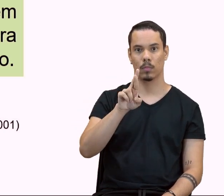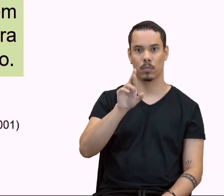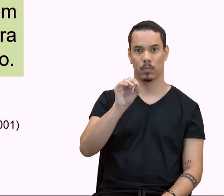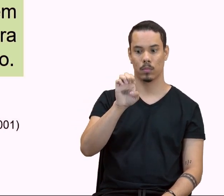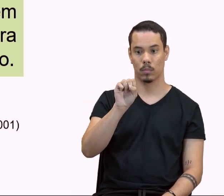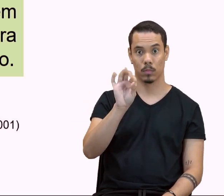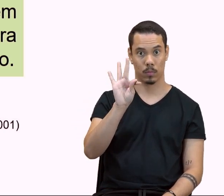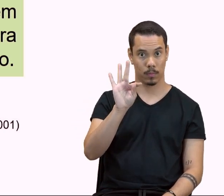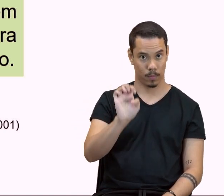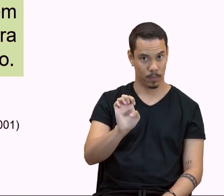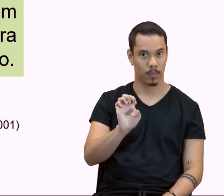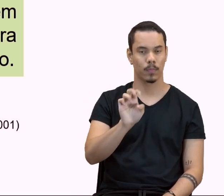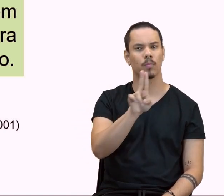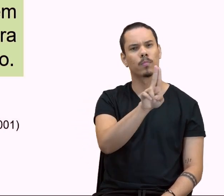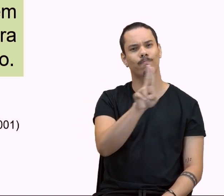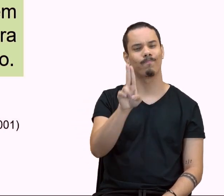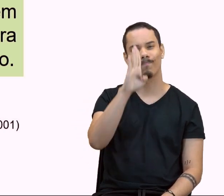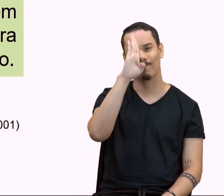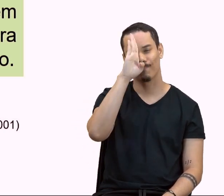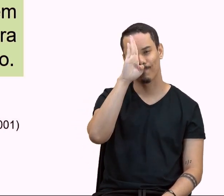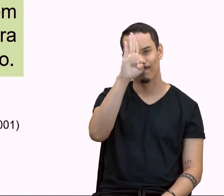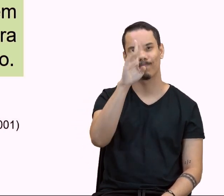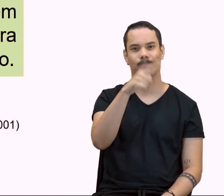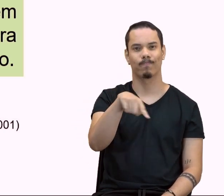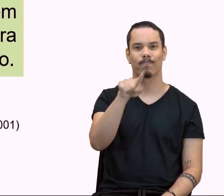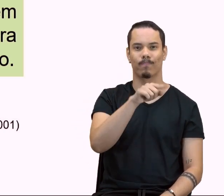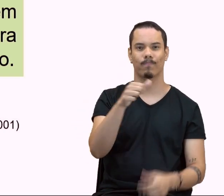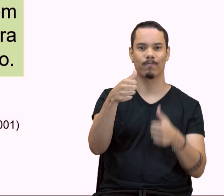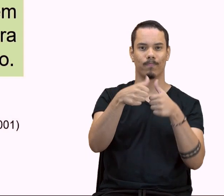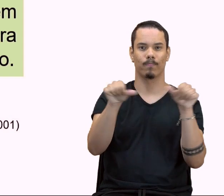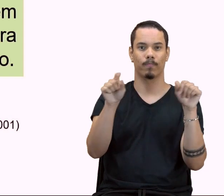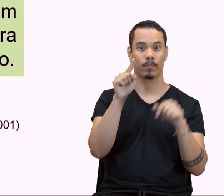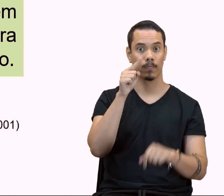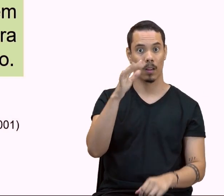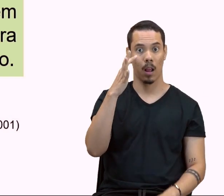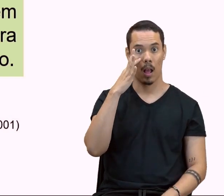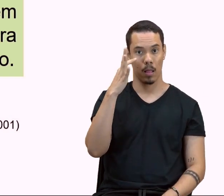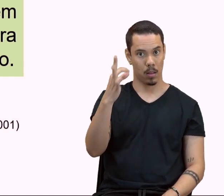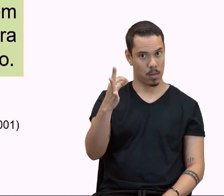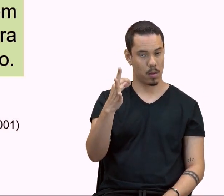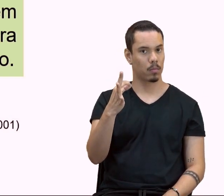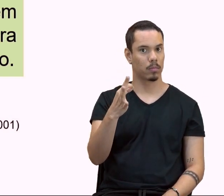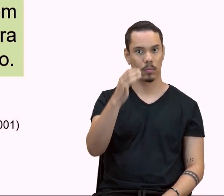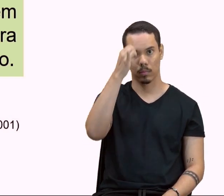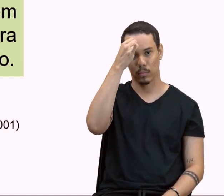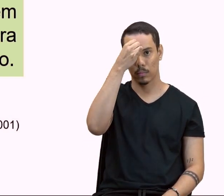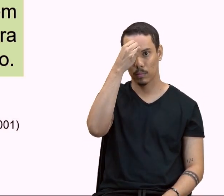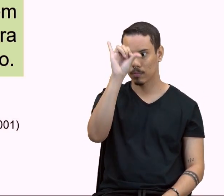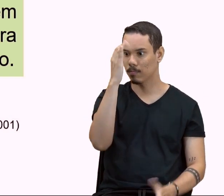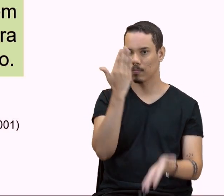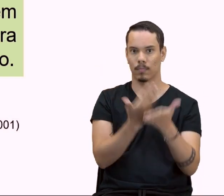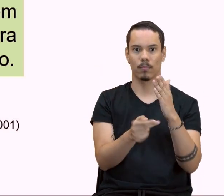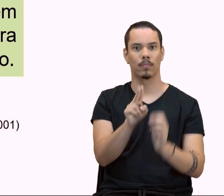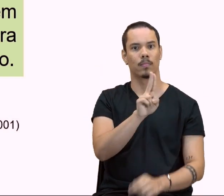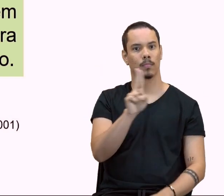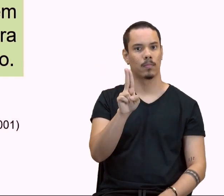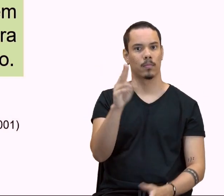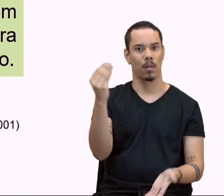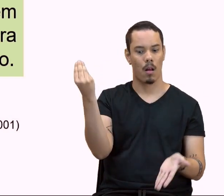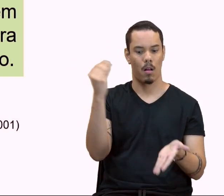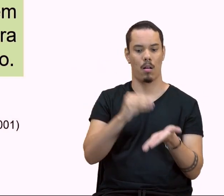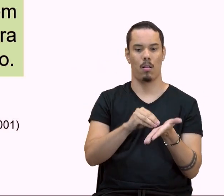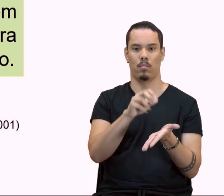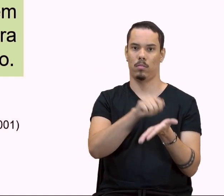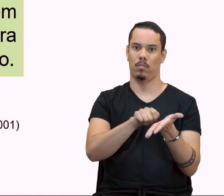aí esse nome, Polo Noroeste, Rogério. E você aí também, nossos queridos alunos, vão grifar, porque você precisa entender